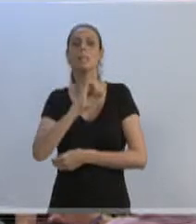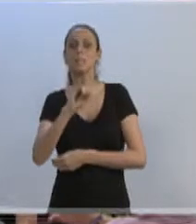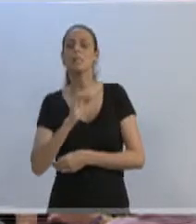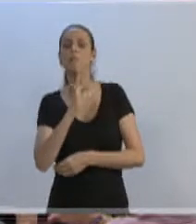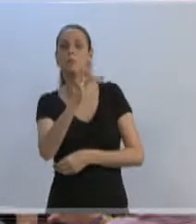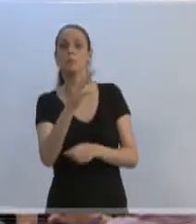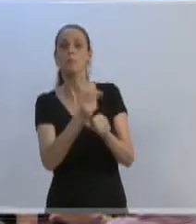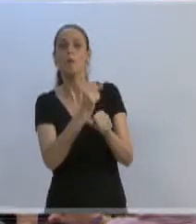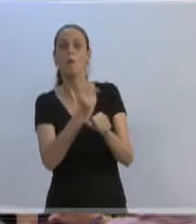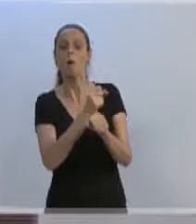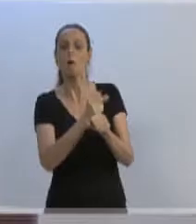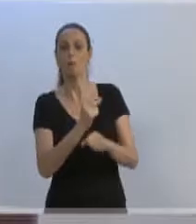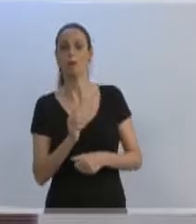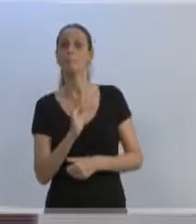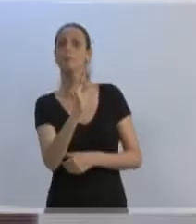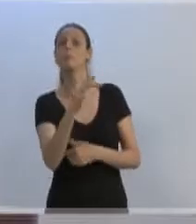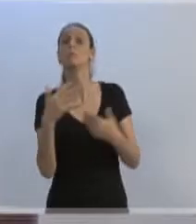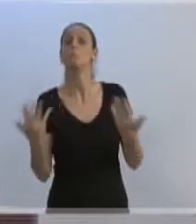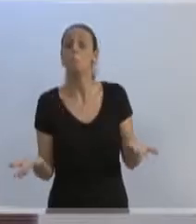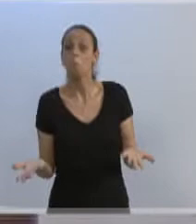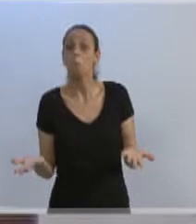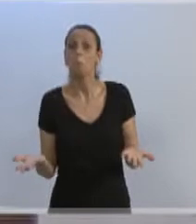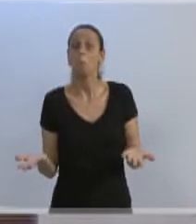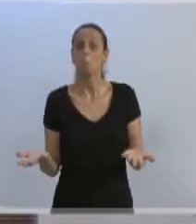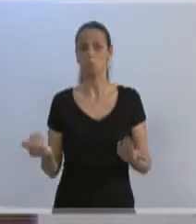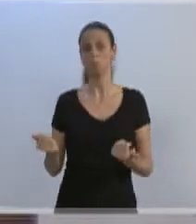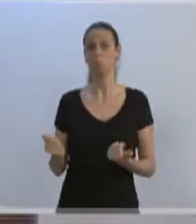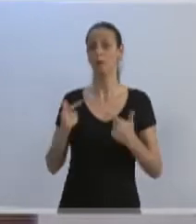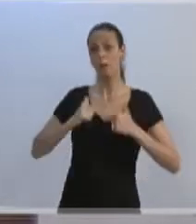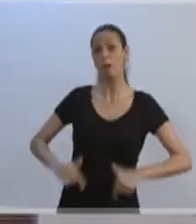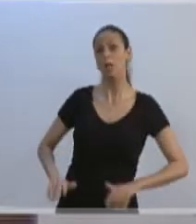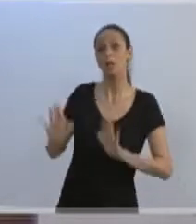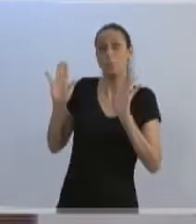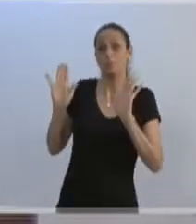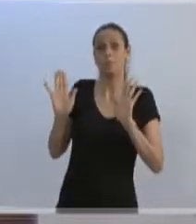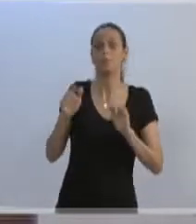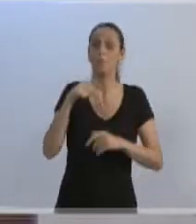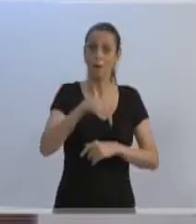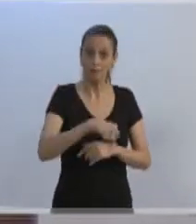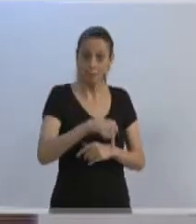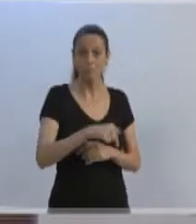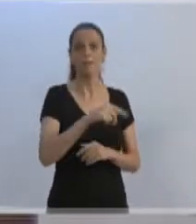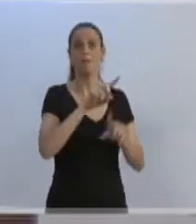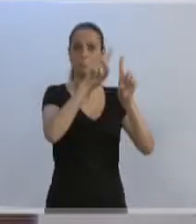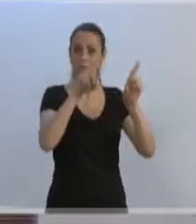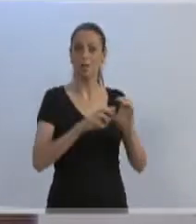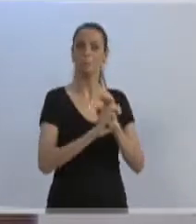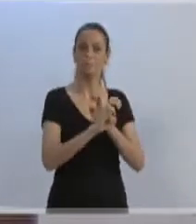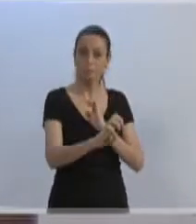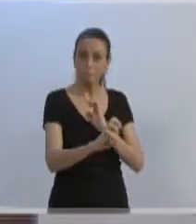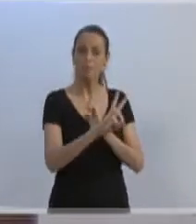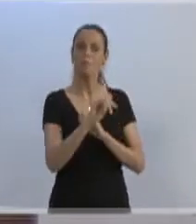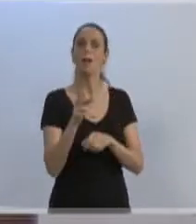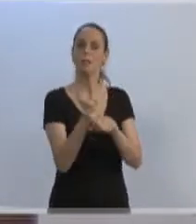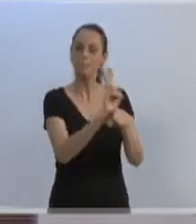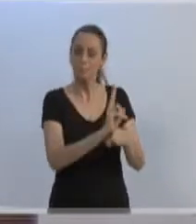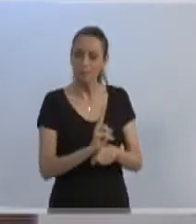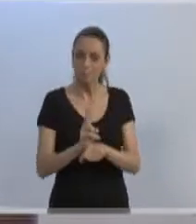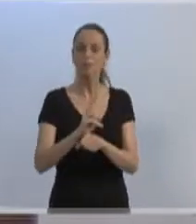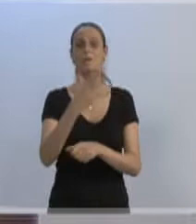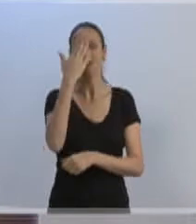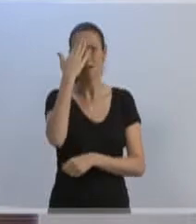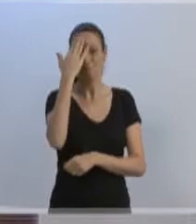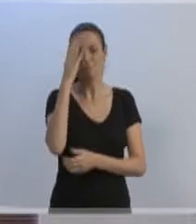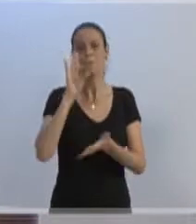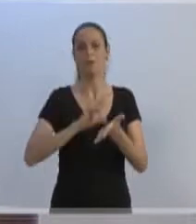durante para frente no futuro todos sabemos andamento como é que a obra foi construída onde está a todos a organização